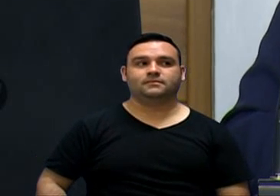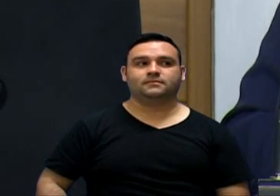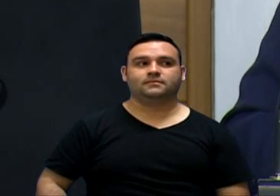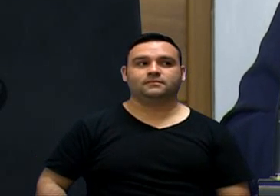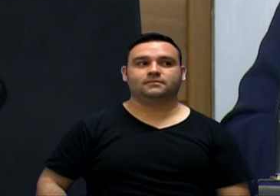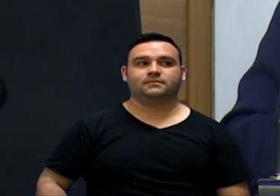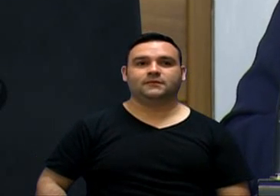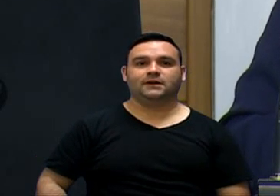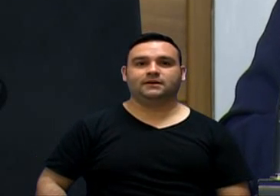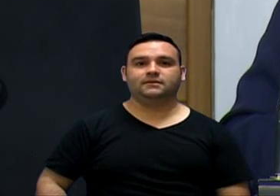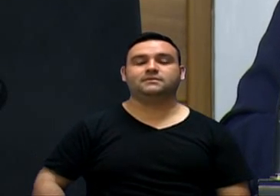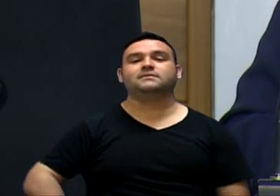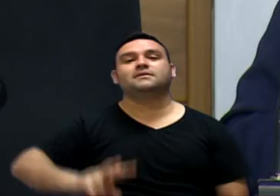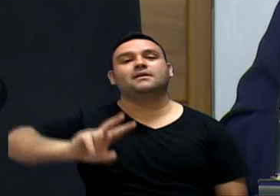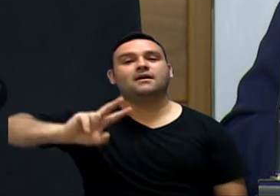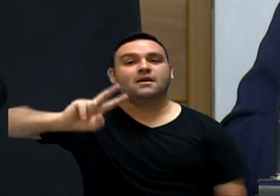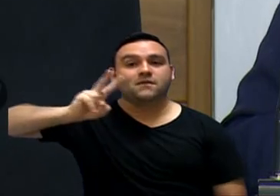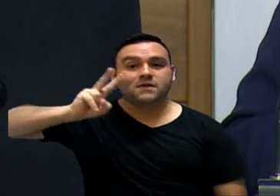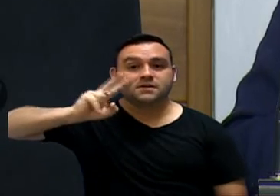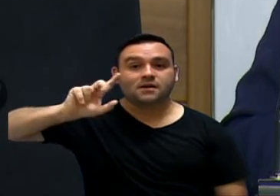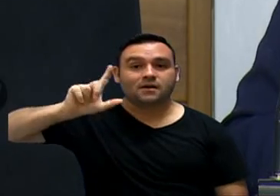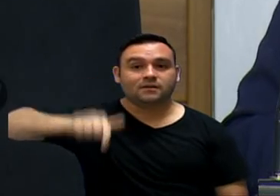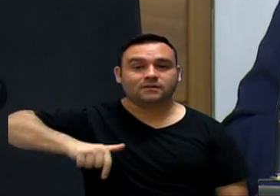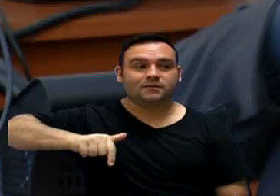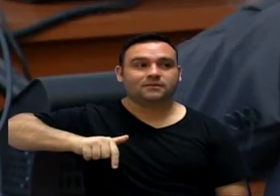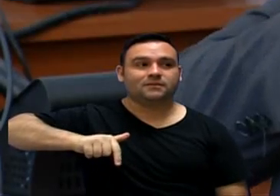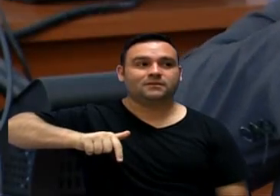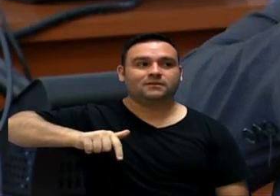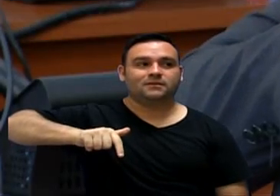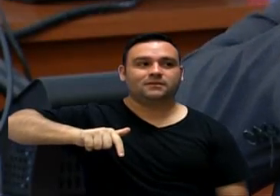Vereador Vinícius, depois Vitão.